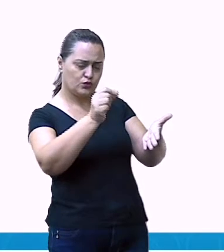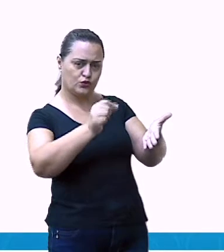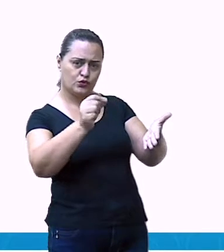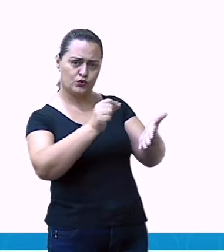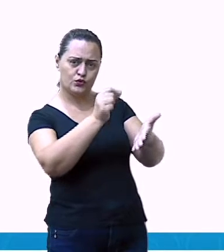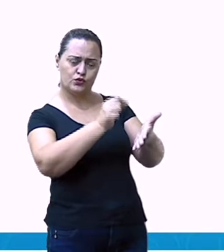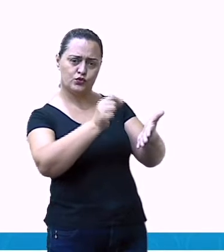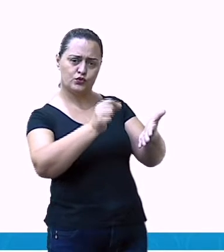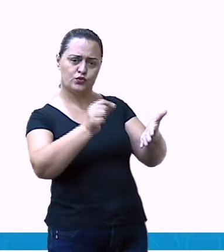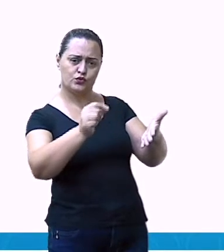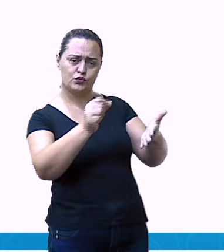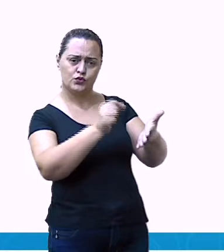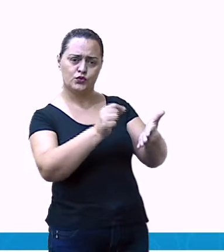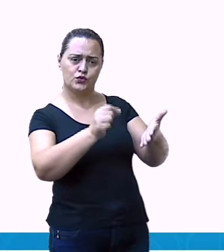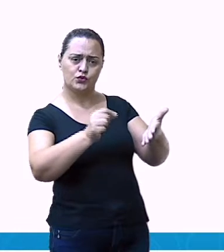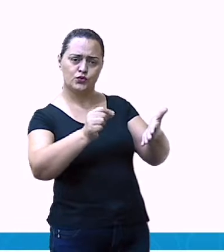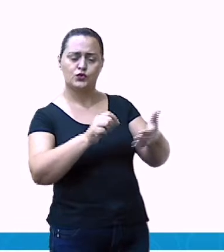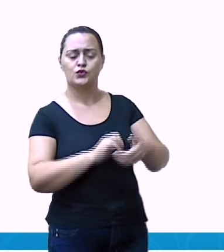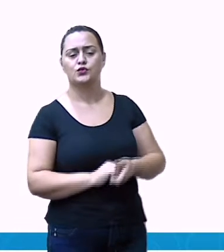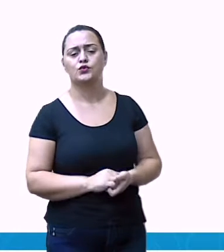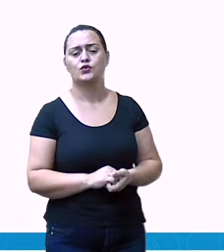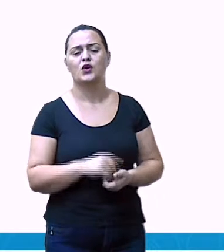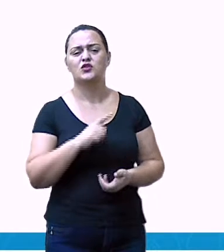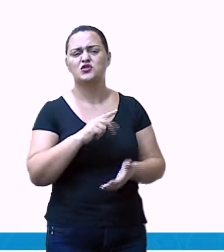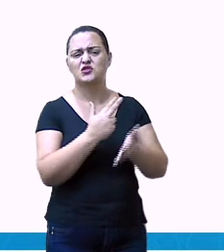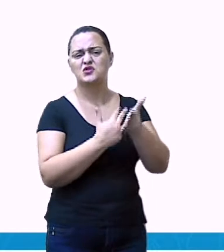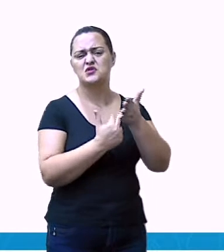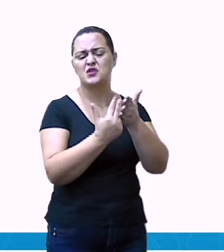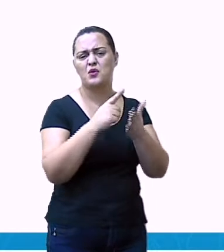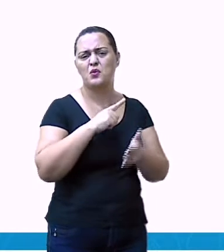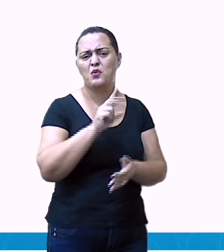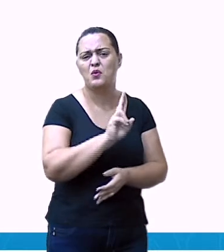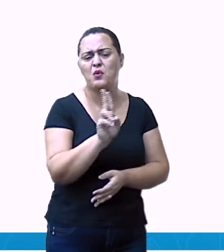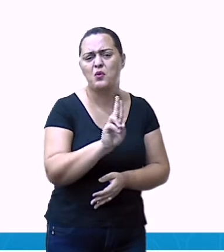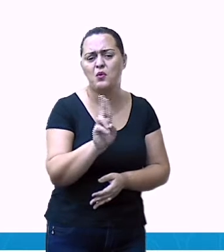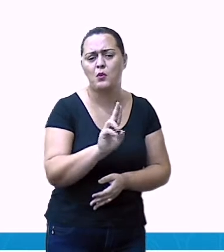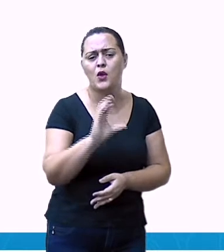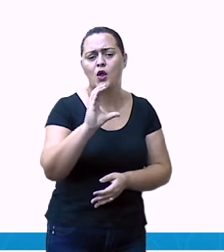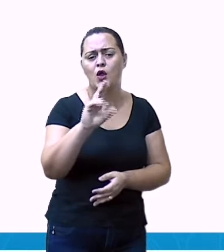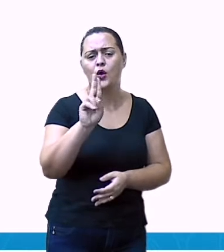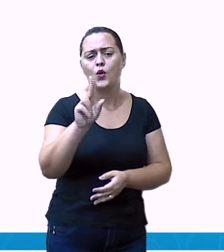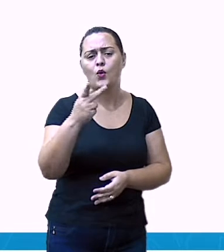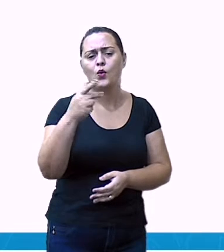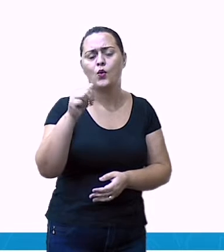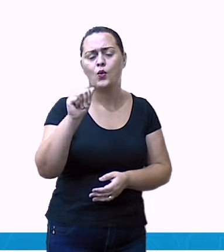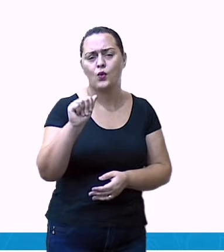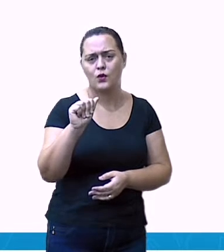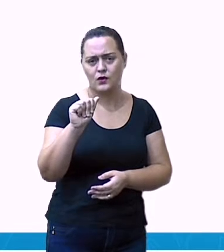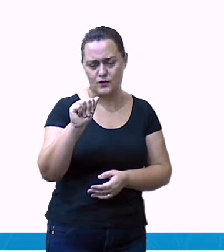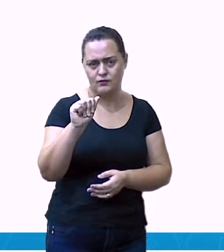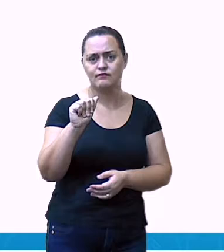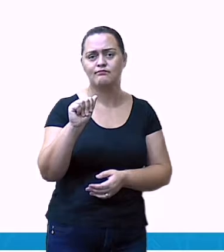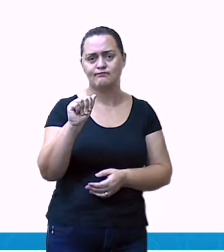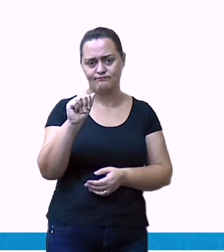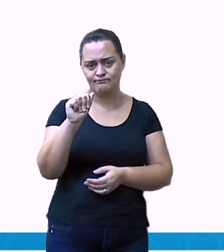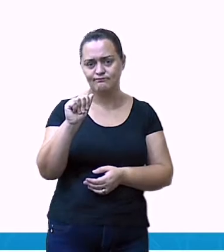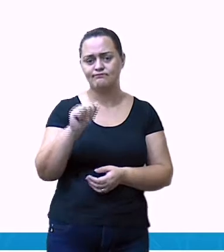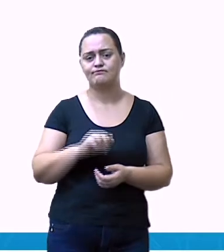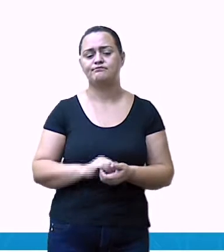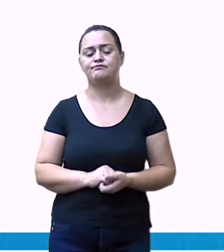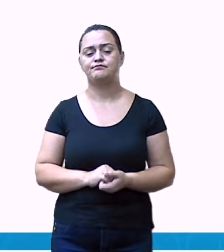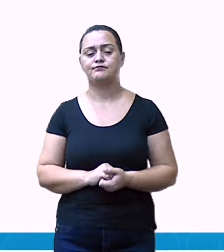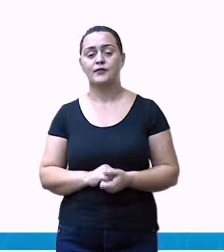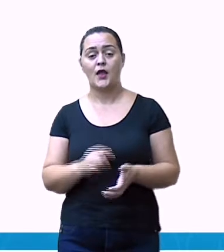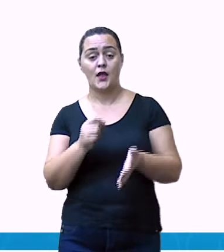isso, essa escrita recebeu o nome de escrita cuneiforme. A escrita possibilitou